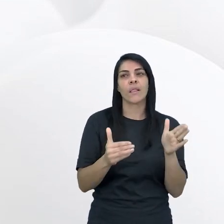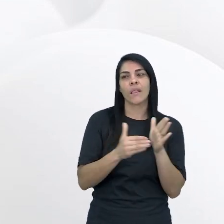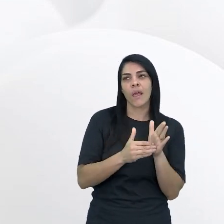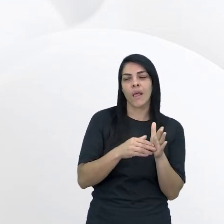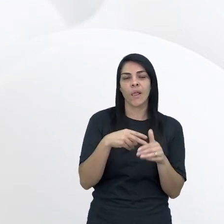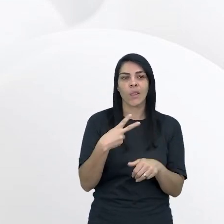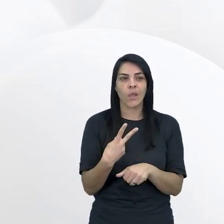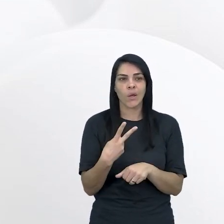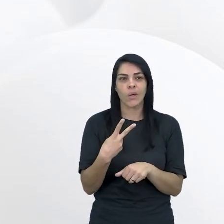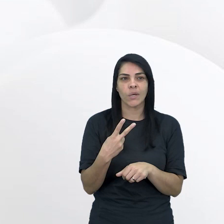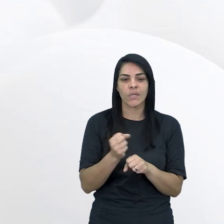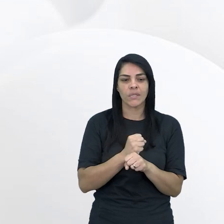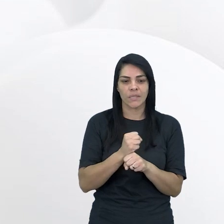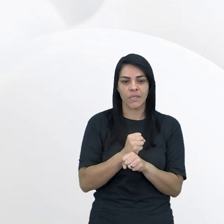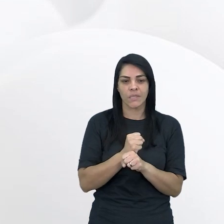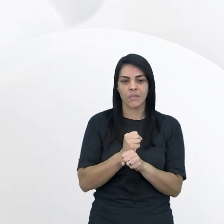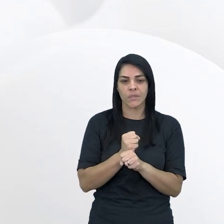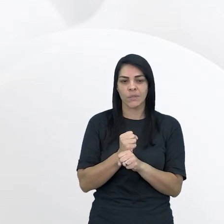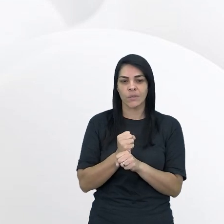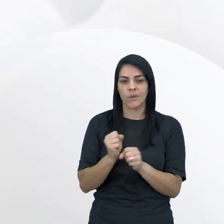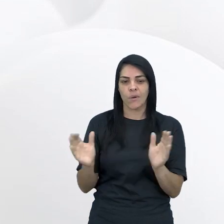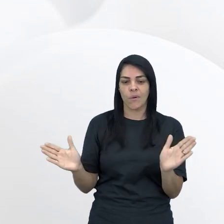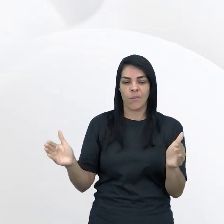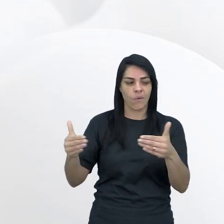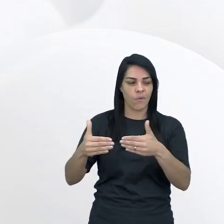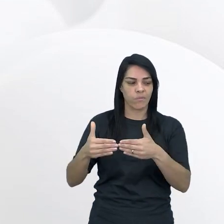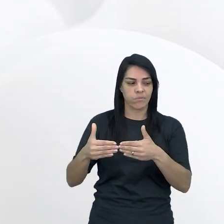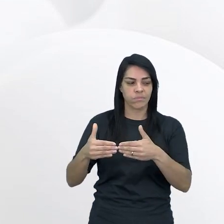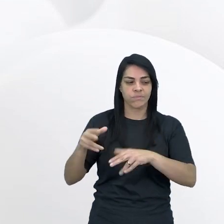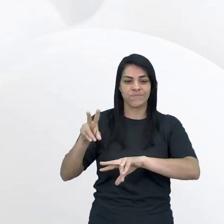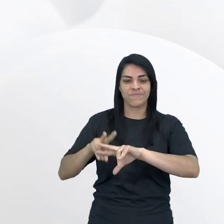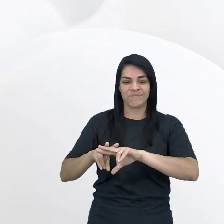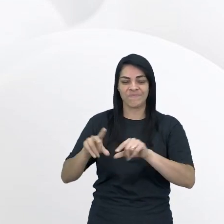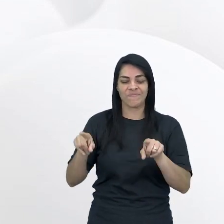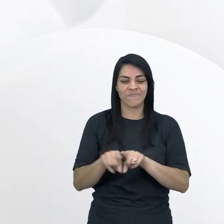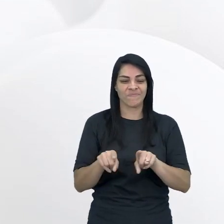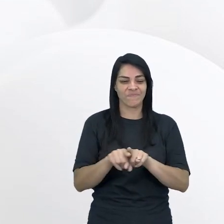2 anos em cativeiro. E